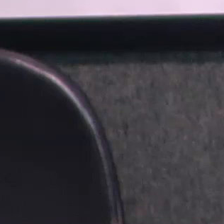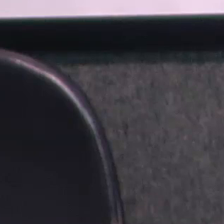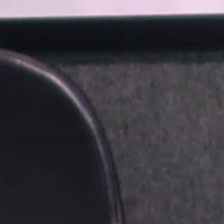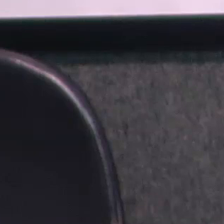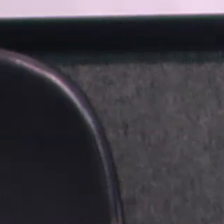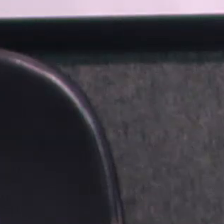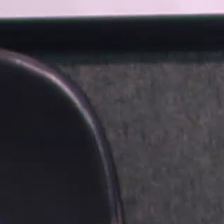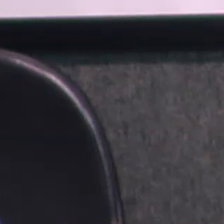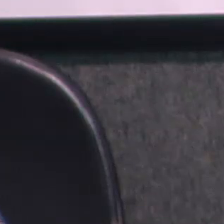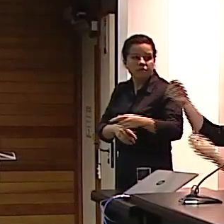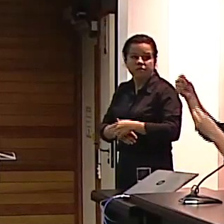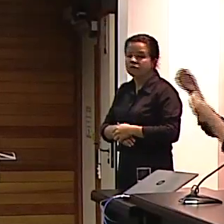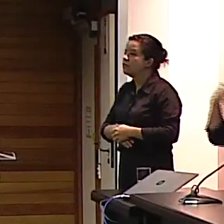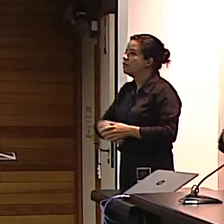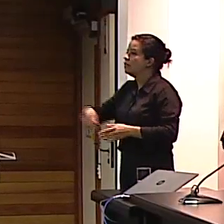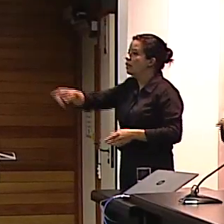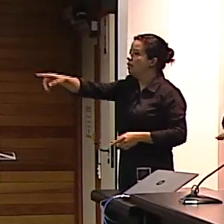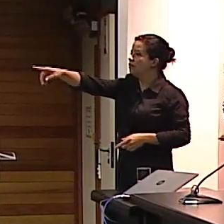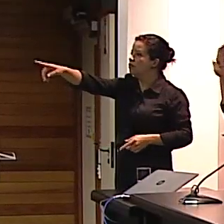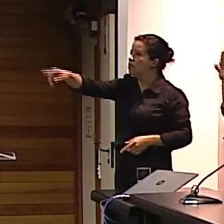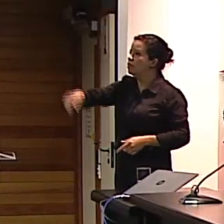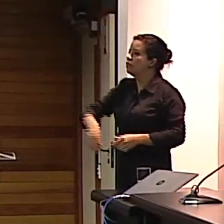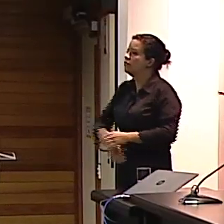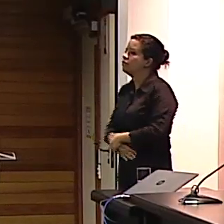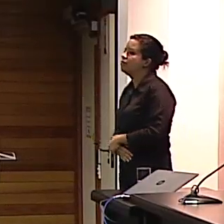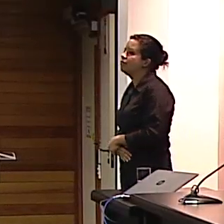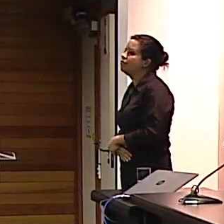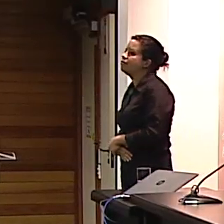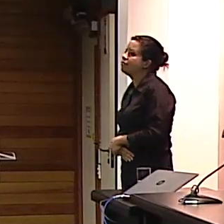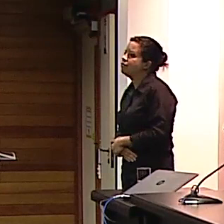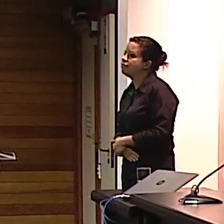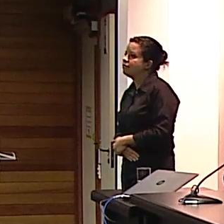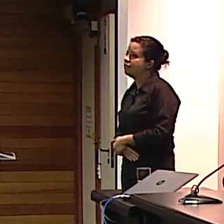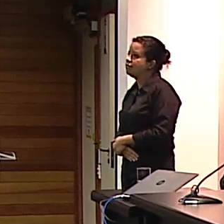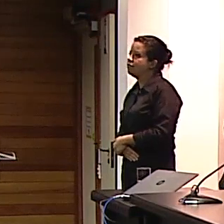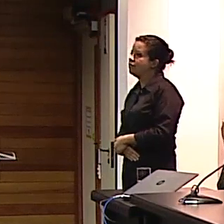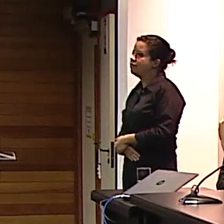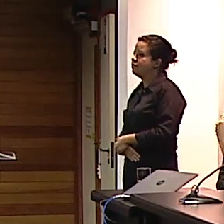Professores surdos nesse ambiente, separando dos intérpretes.